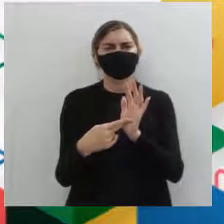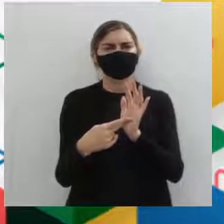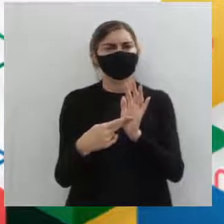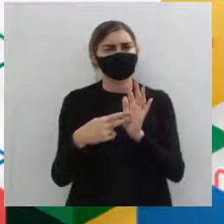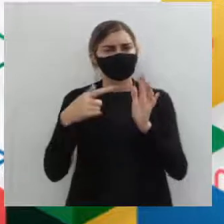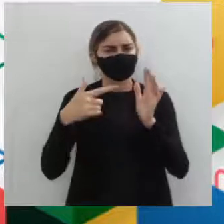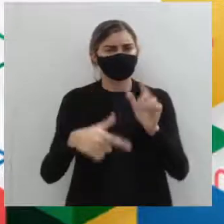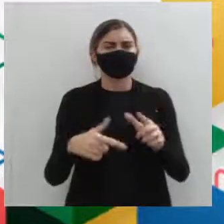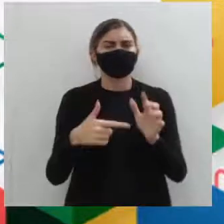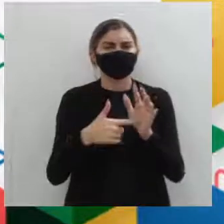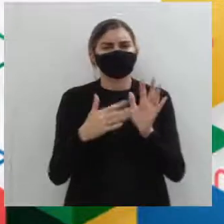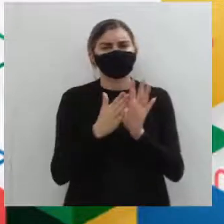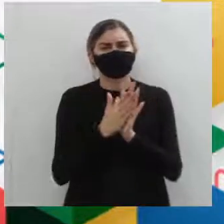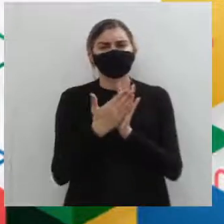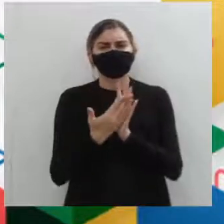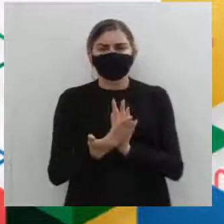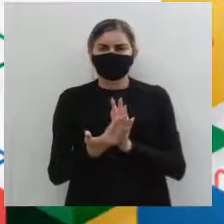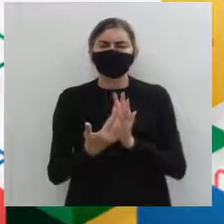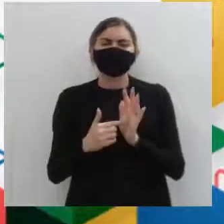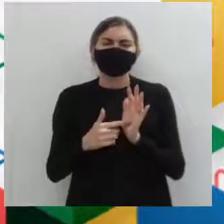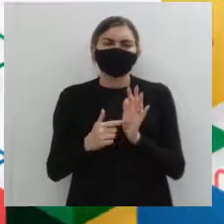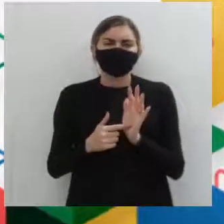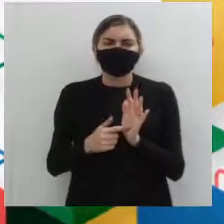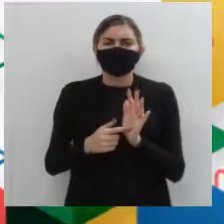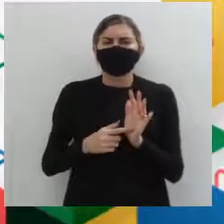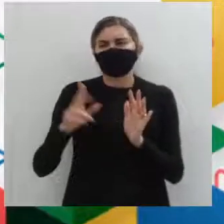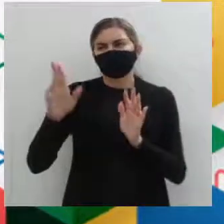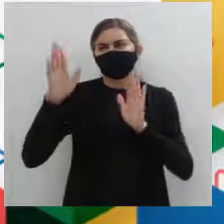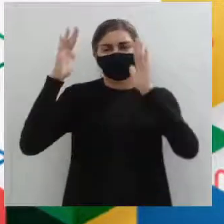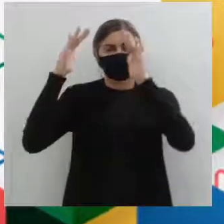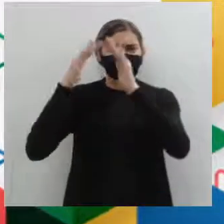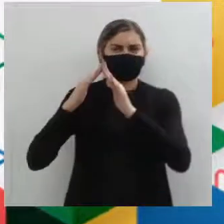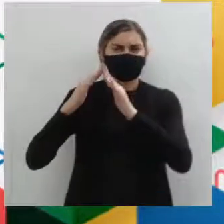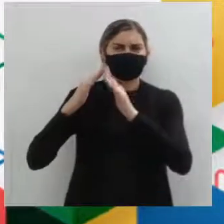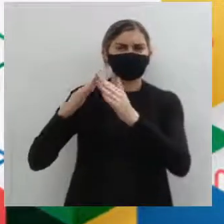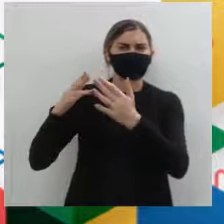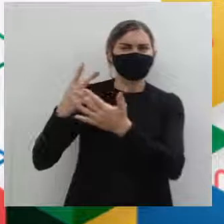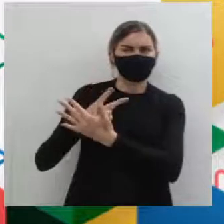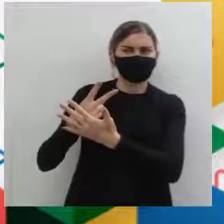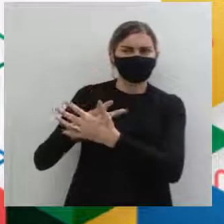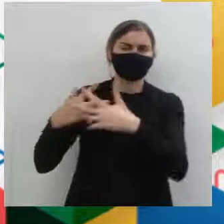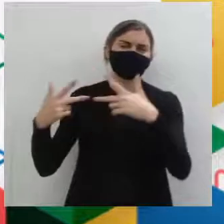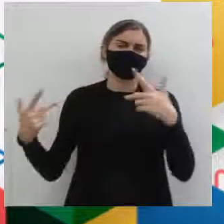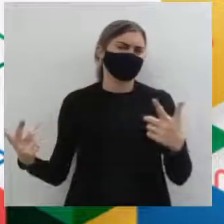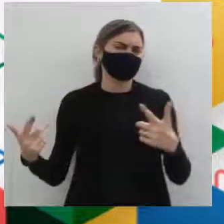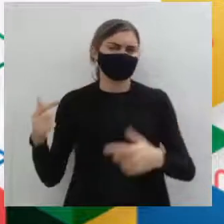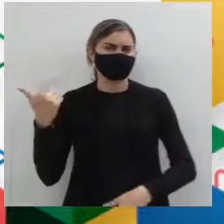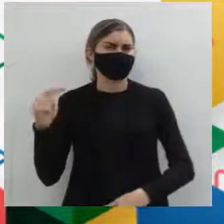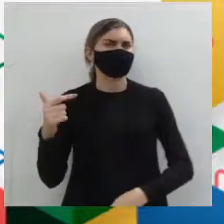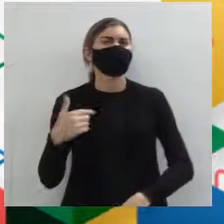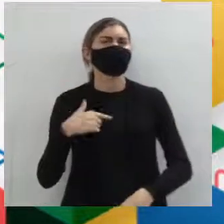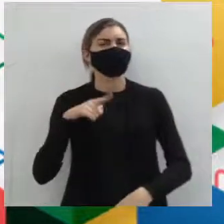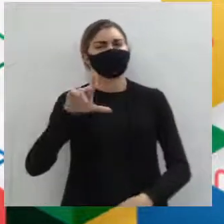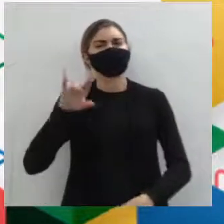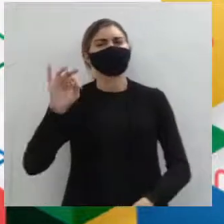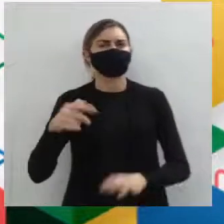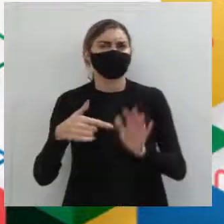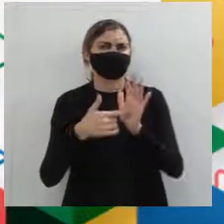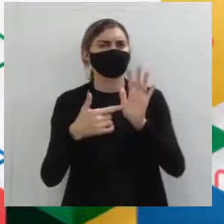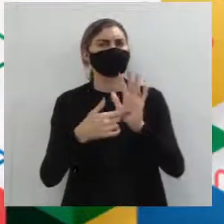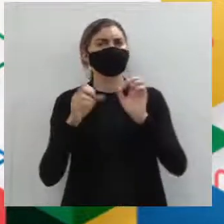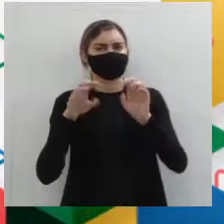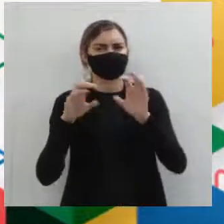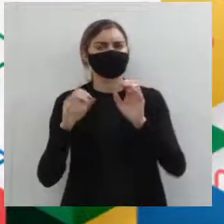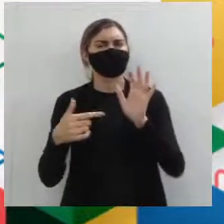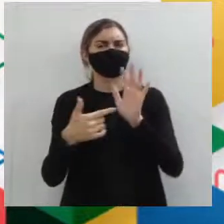No lugar da infalibilidade do Papa, da infalibilidade papal, Lutero pregava